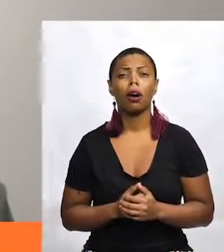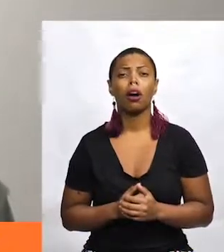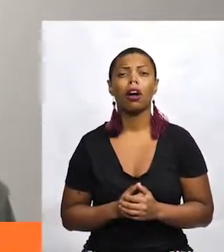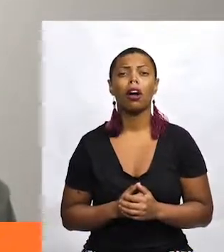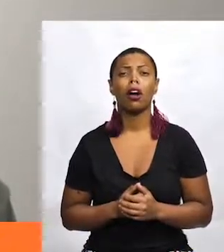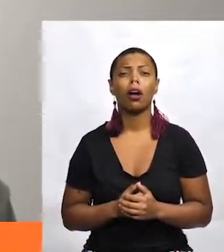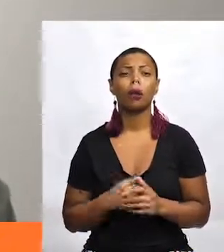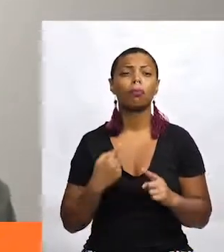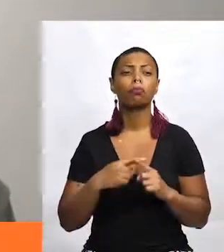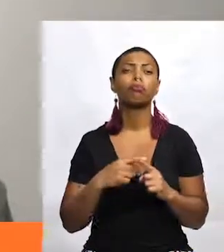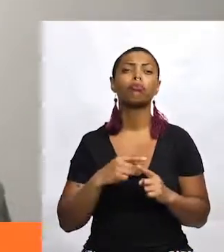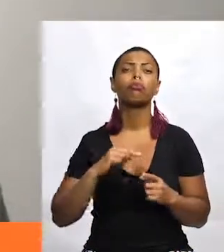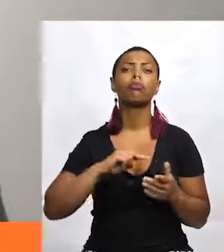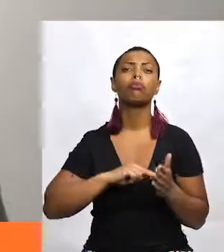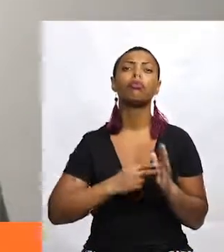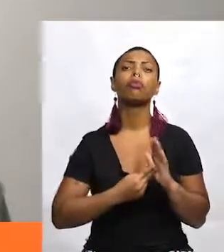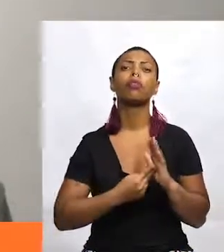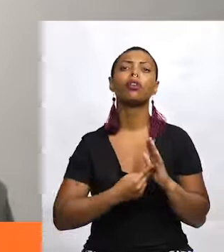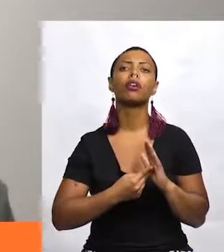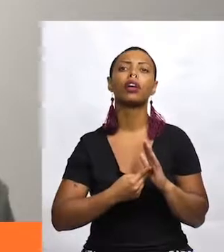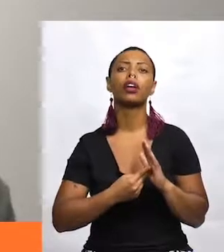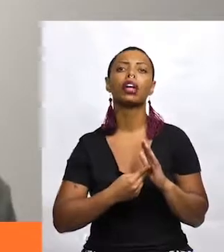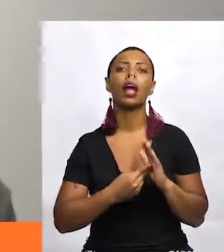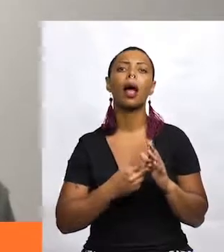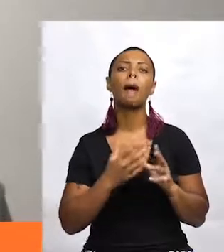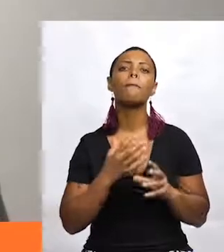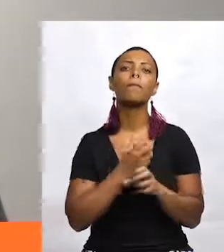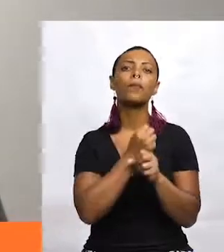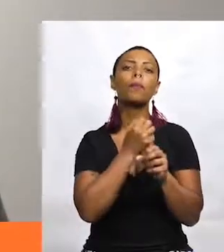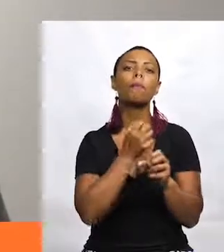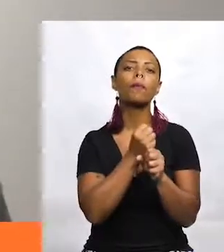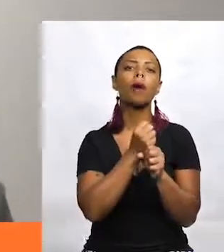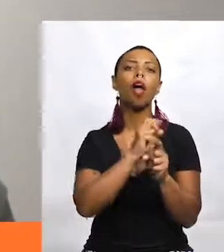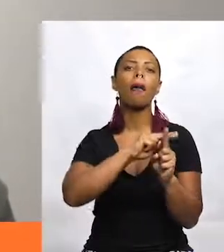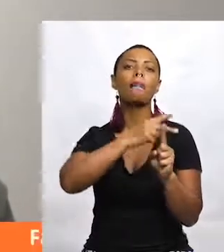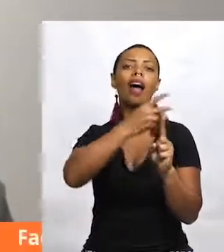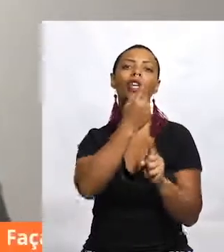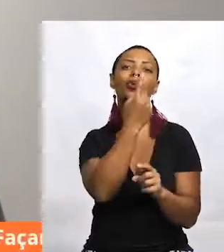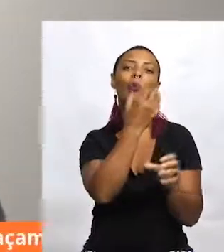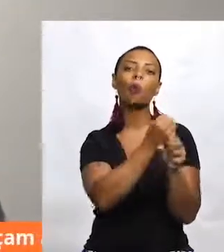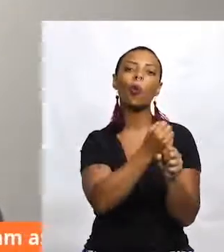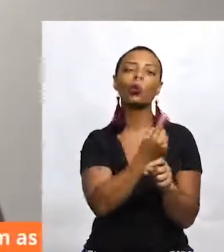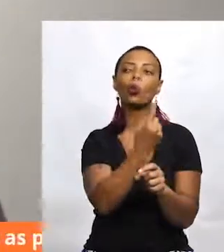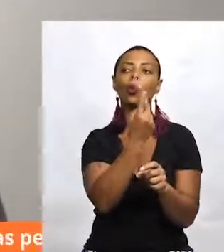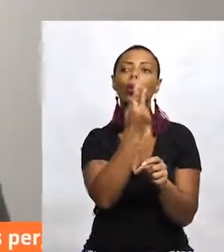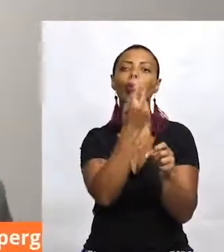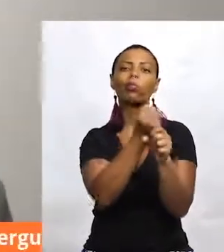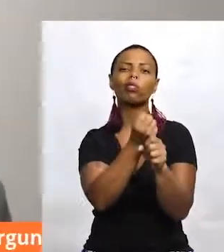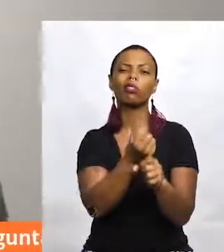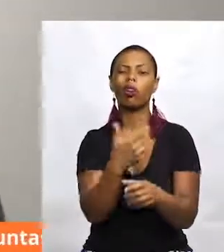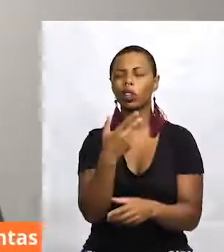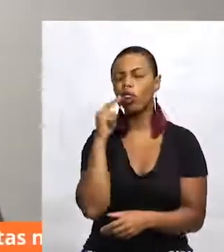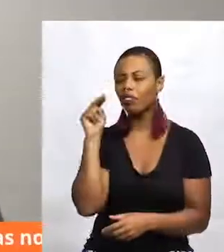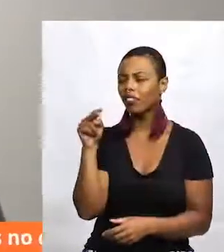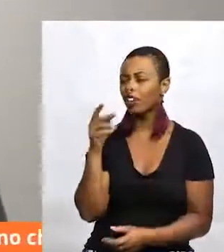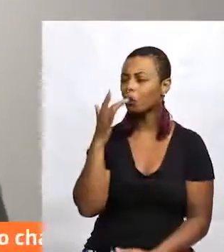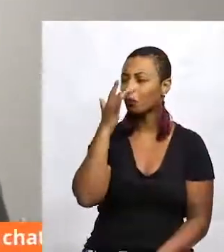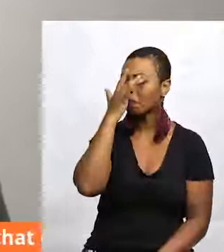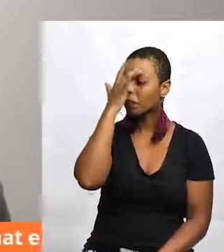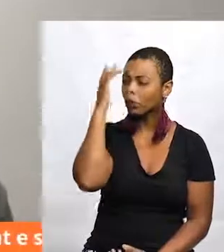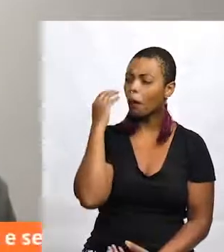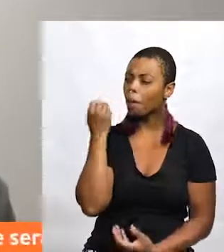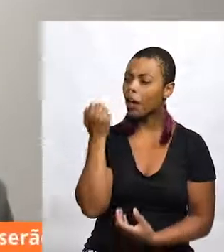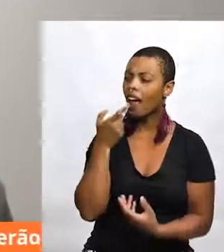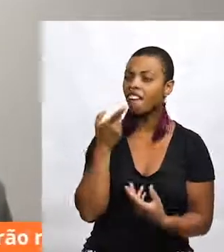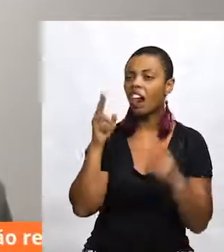uma ou duas pontos na média, né? Não é isso. Quando eu vejo pessoas brancas falando sobre isso, de mérito, eu falo assim,